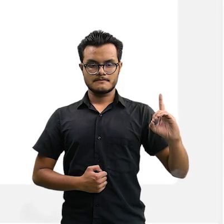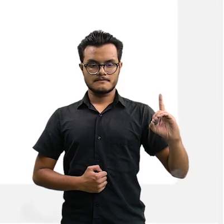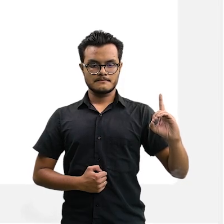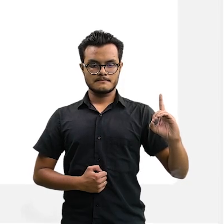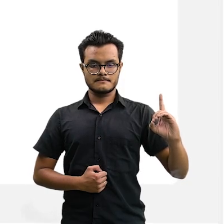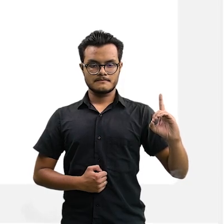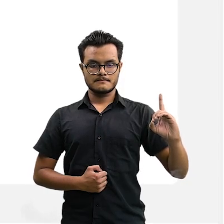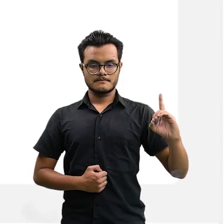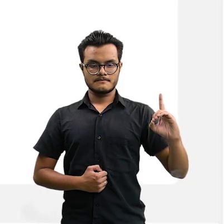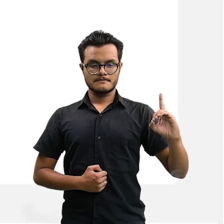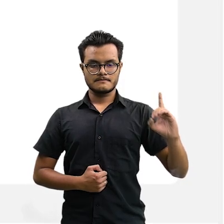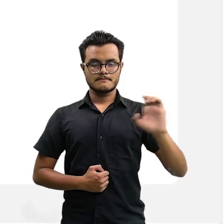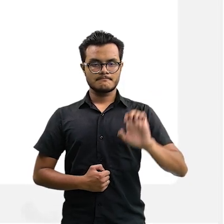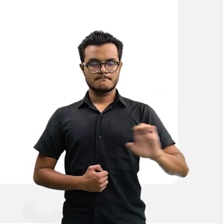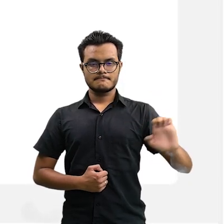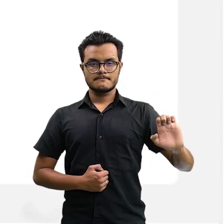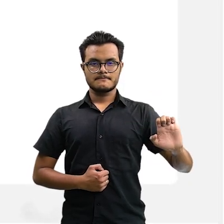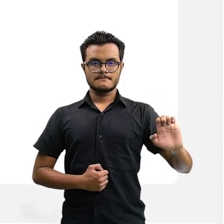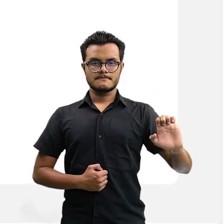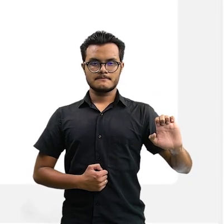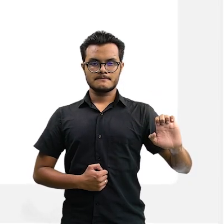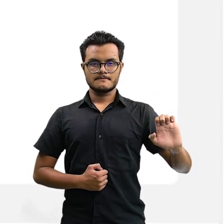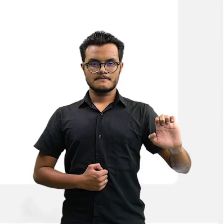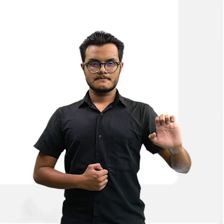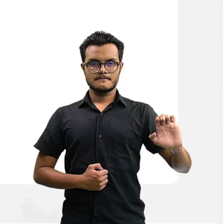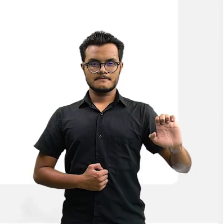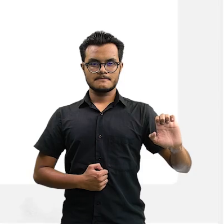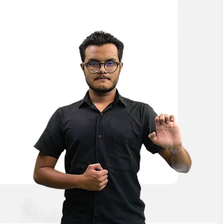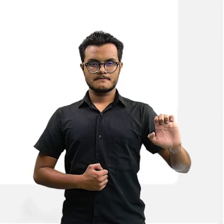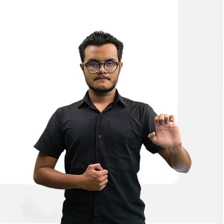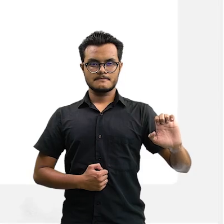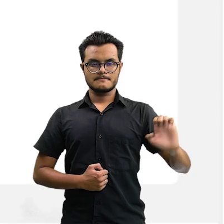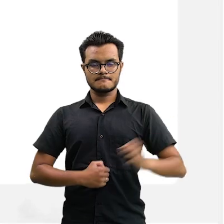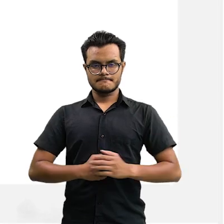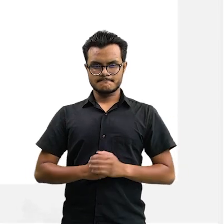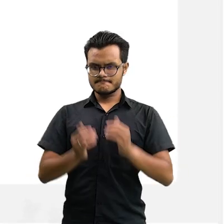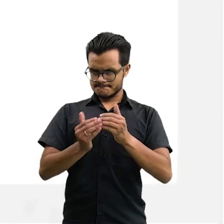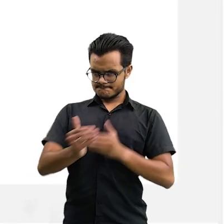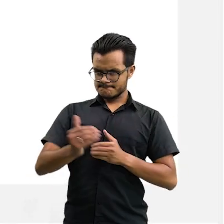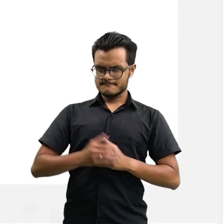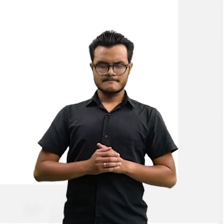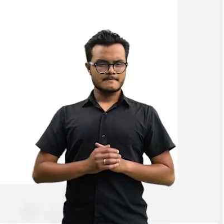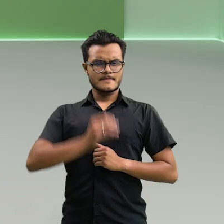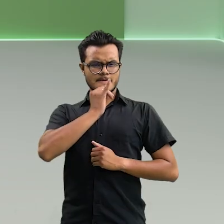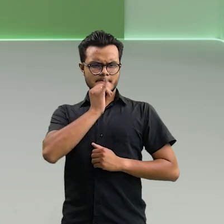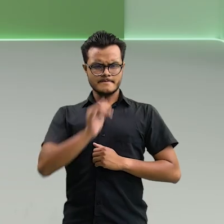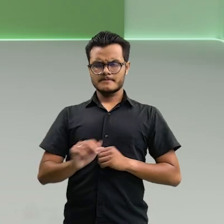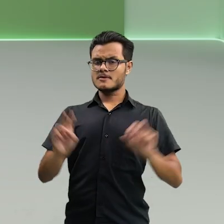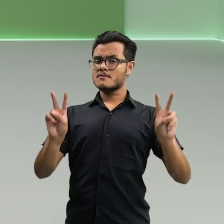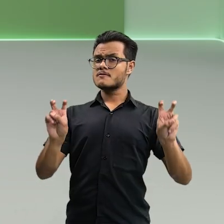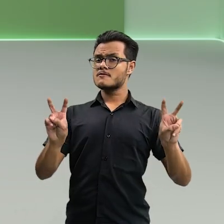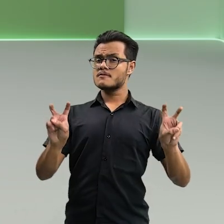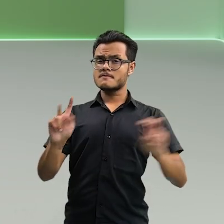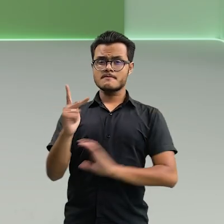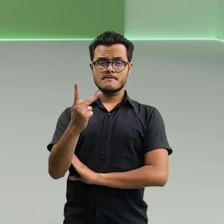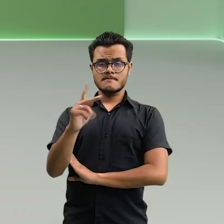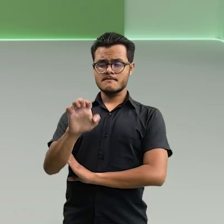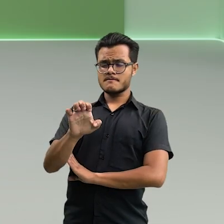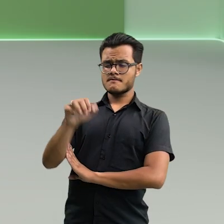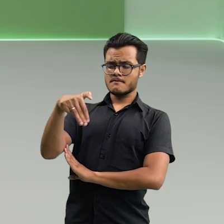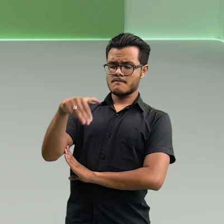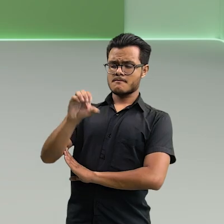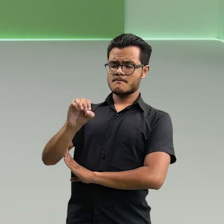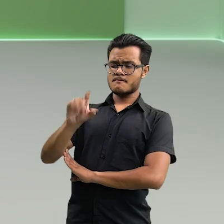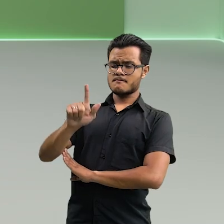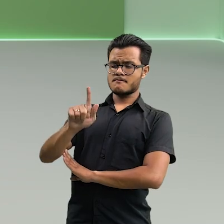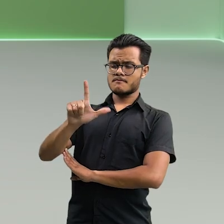são filamentos respiratórios. Bora lá! Primeiro, ele está falando de hemoglobina, certo? A hemoglobina, gente, ela é